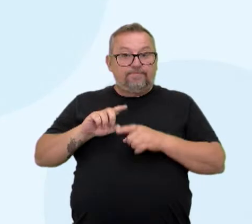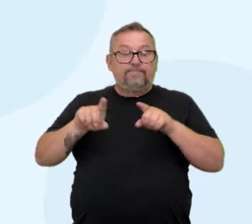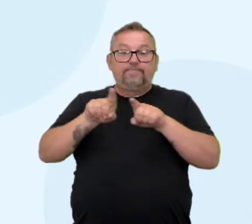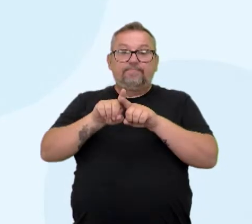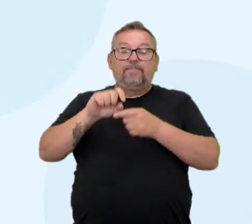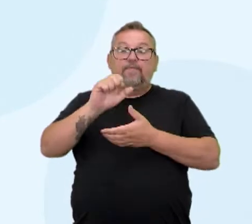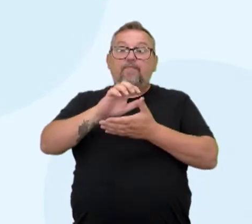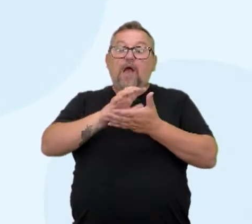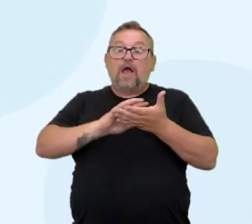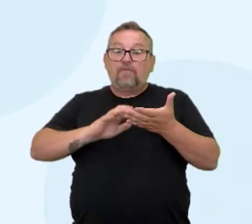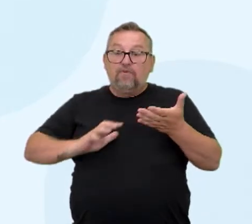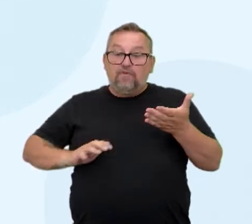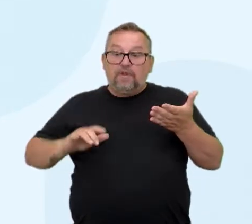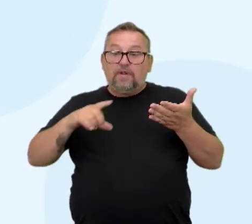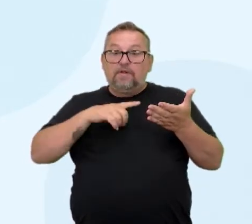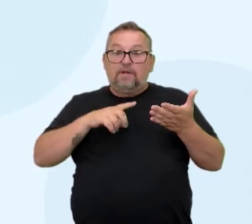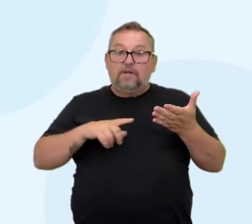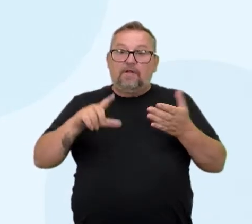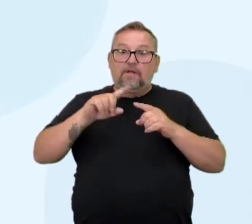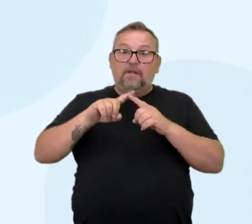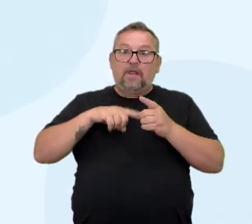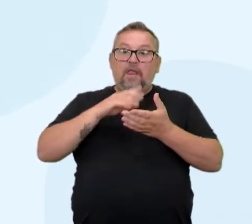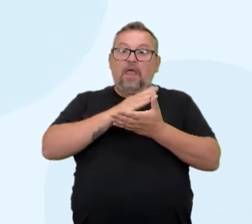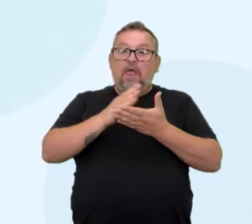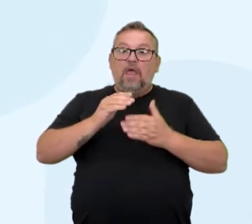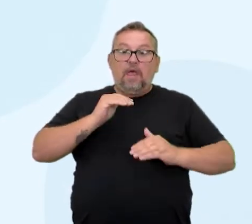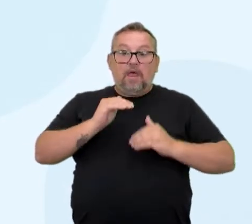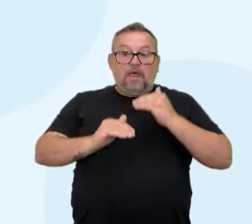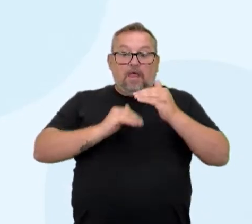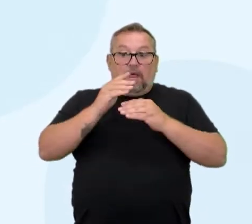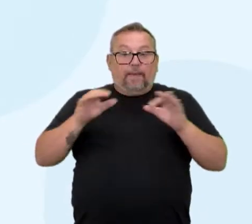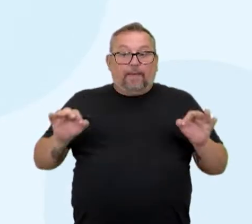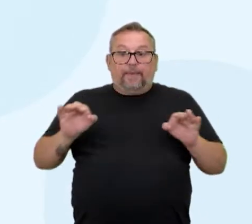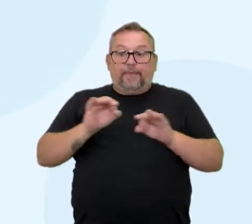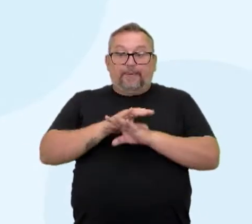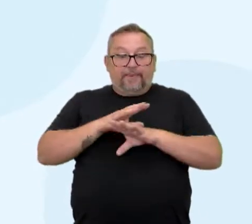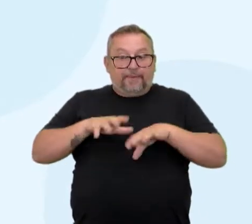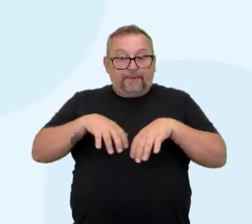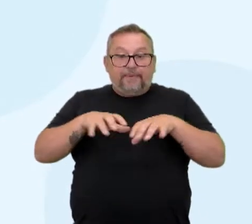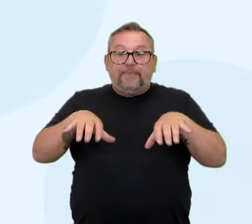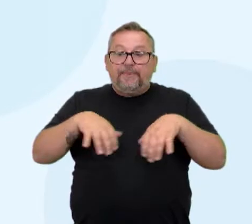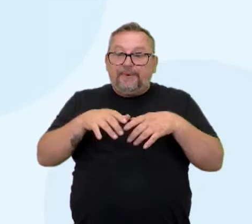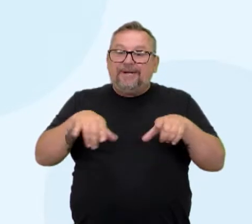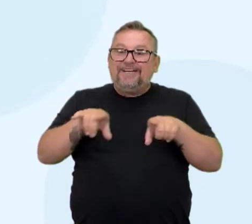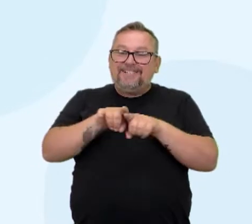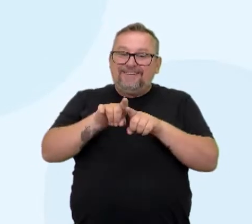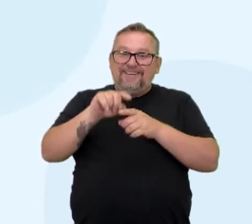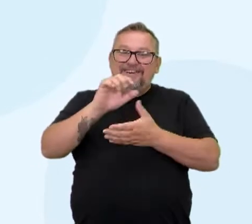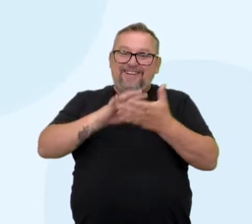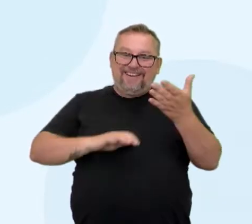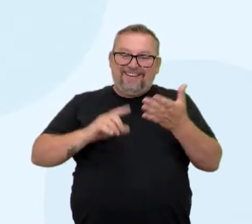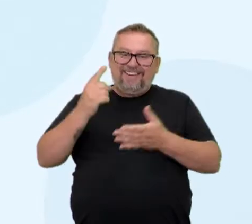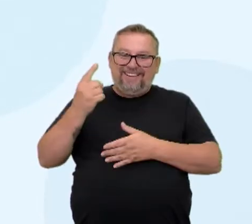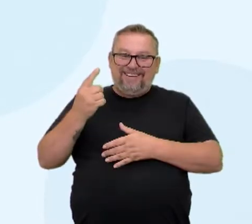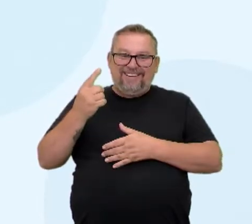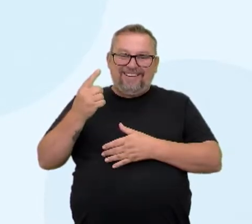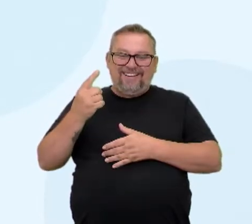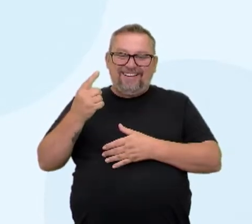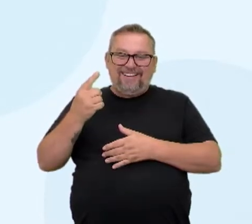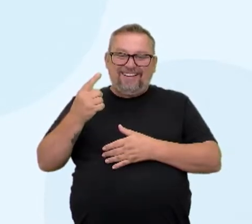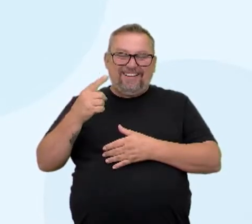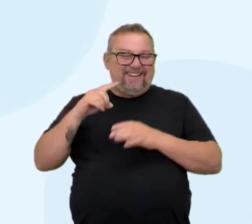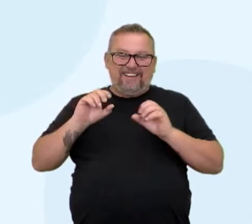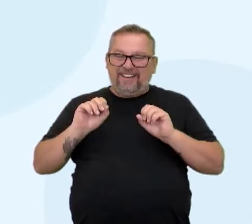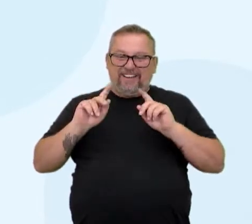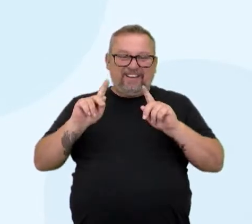atividades, nós temos as etapas de introdução, desenvolvimento e sistematização. A atividade 1, tudo